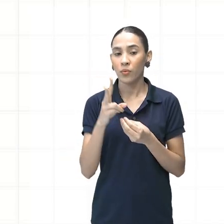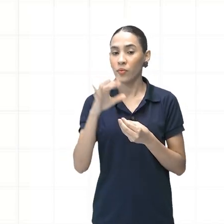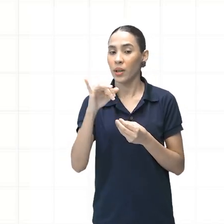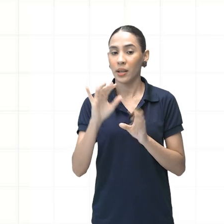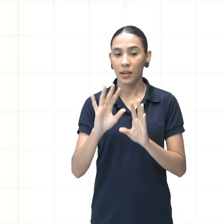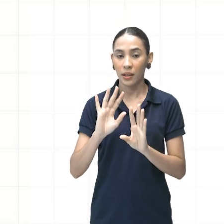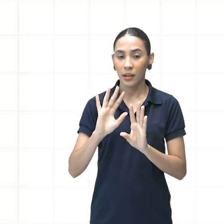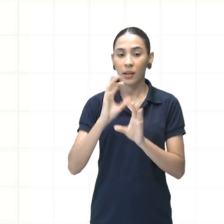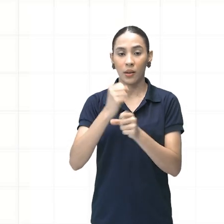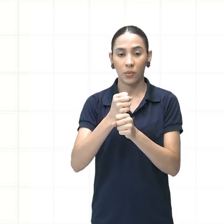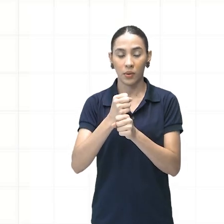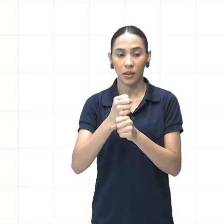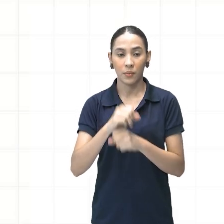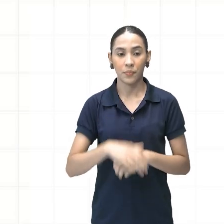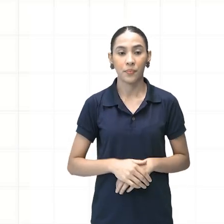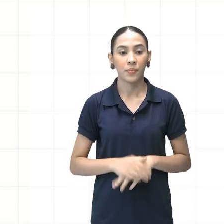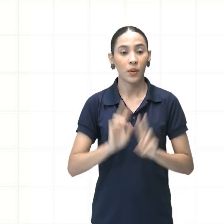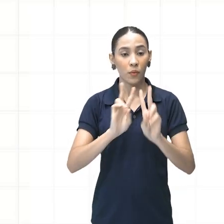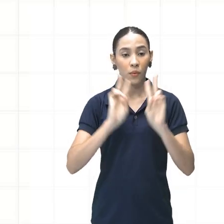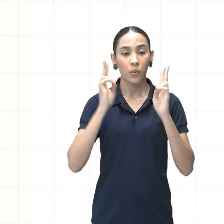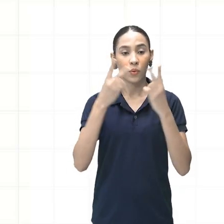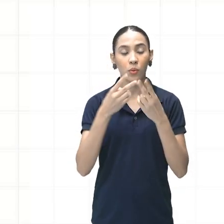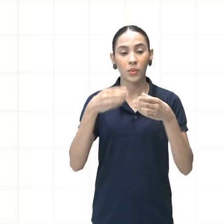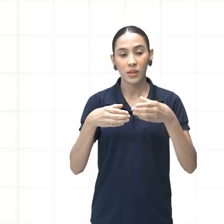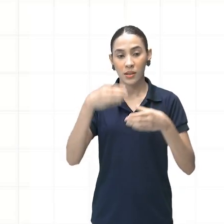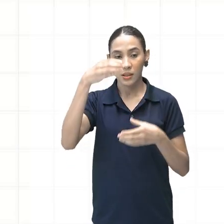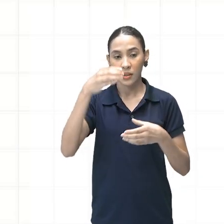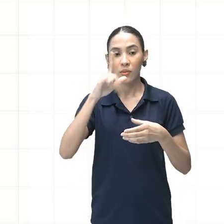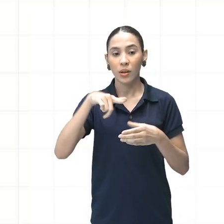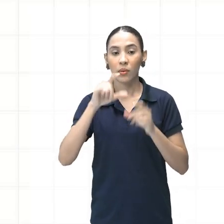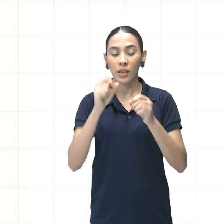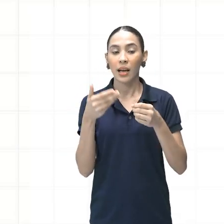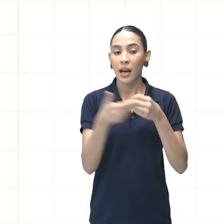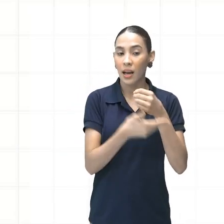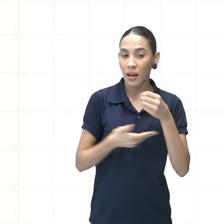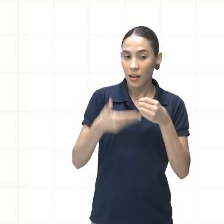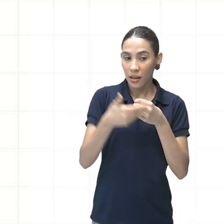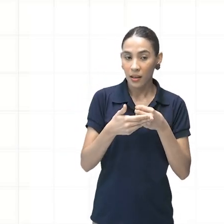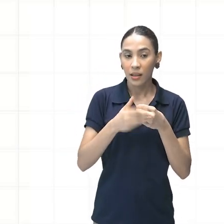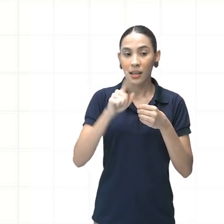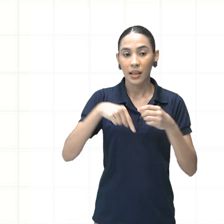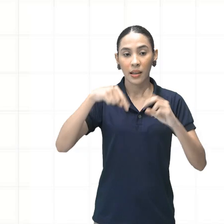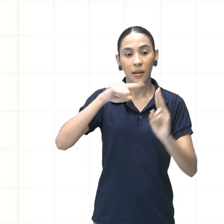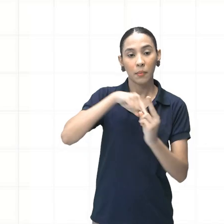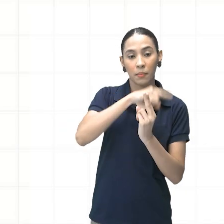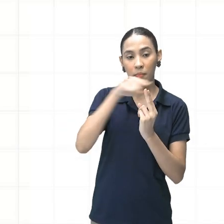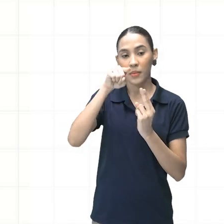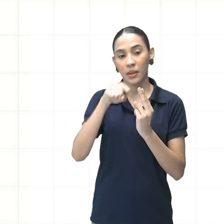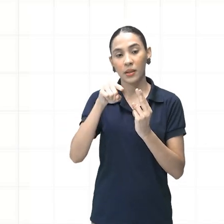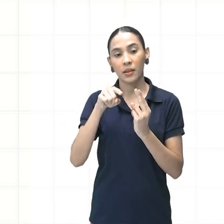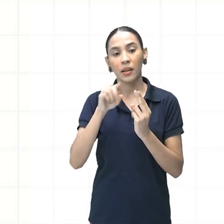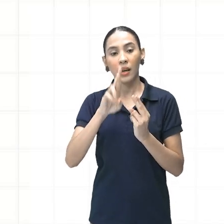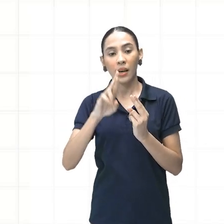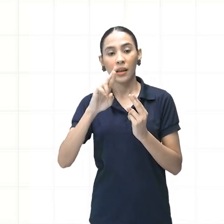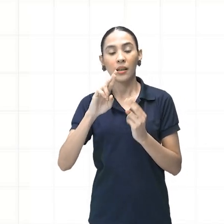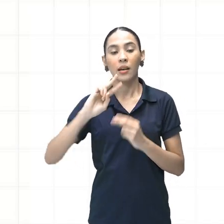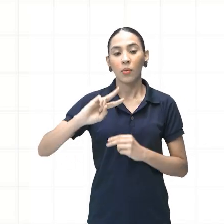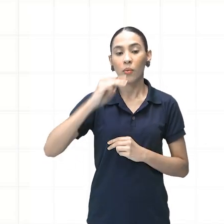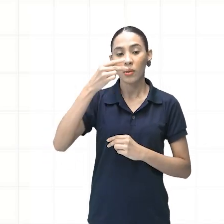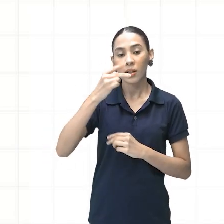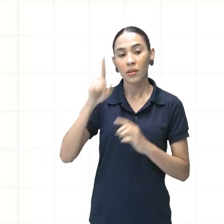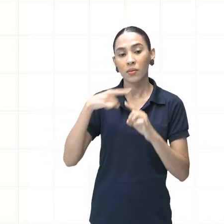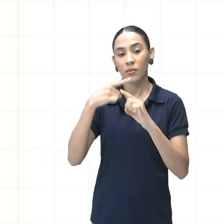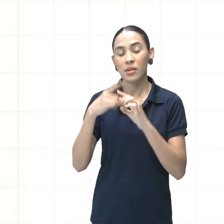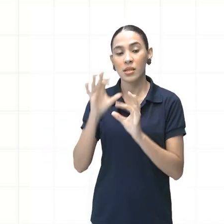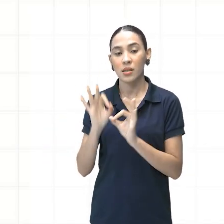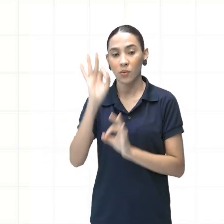do cilindro? O volume do cilindro vai ser a área da base, que é um círculo πr ao quadrado,